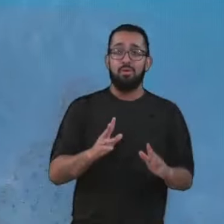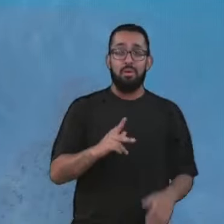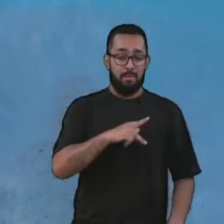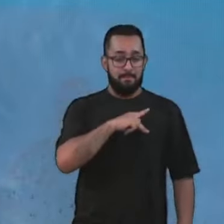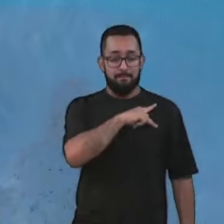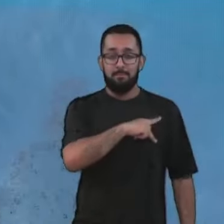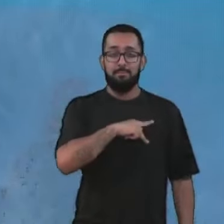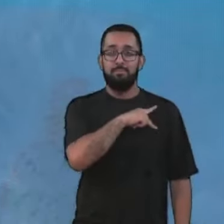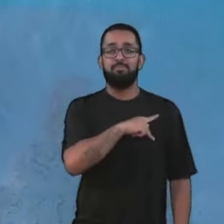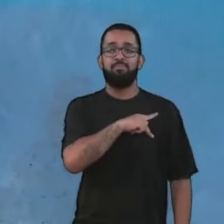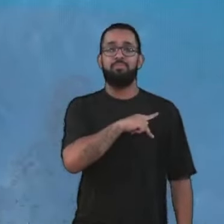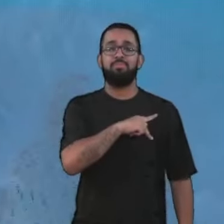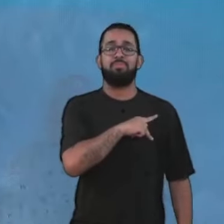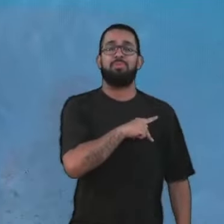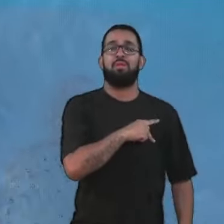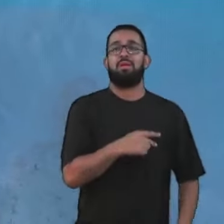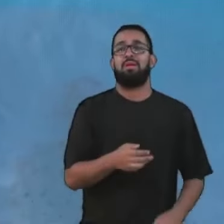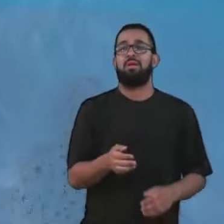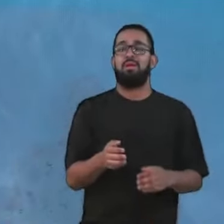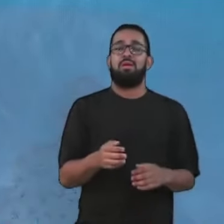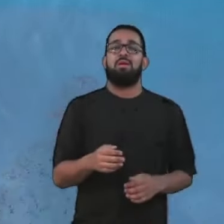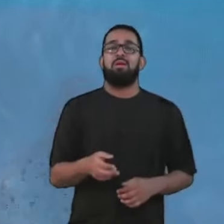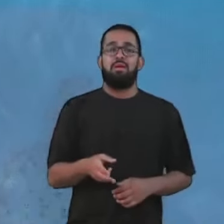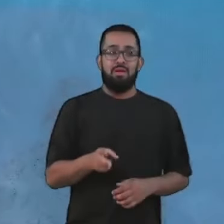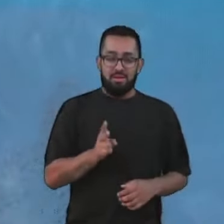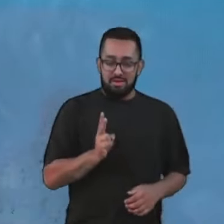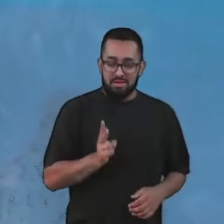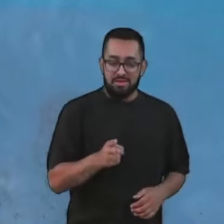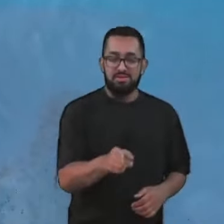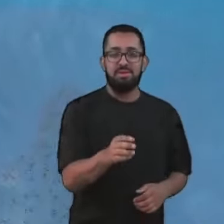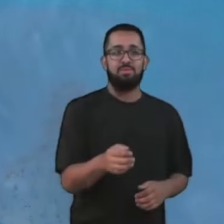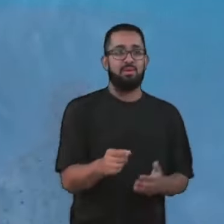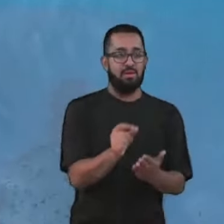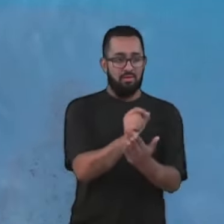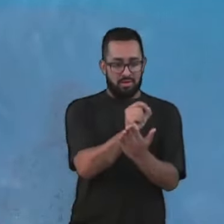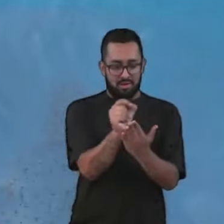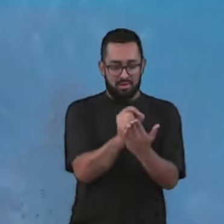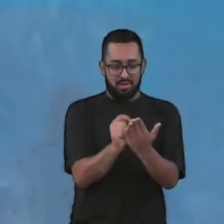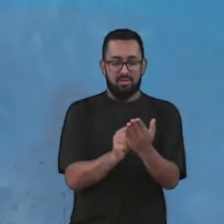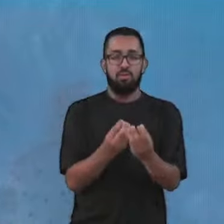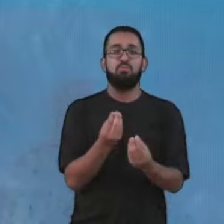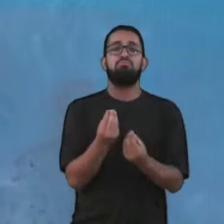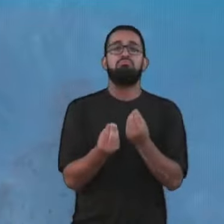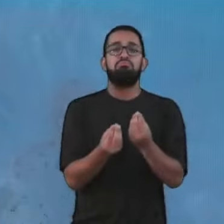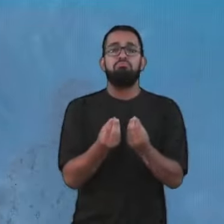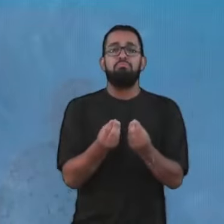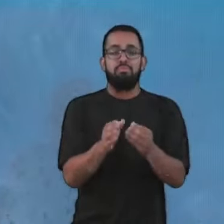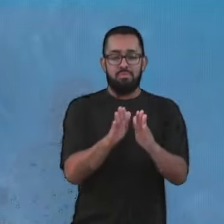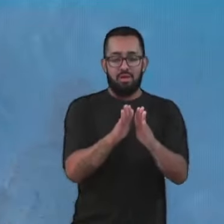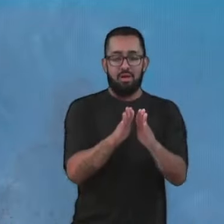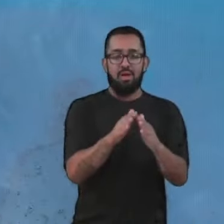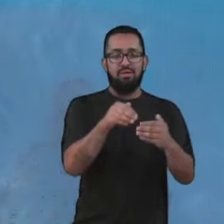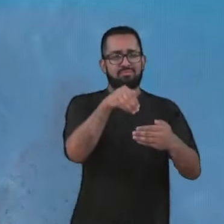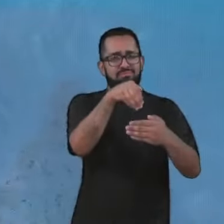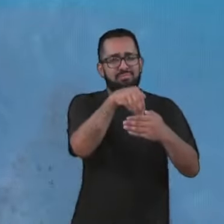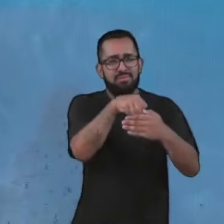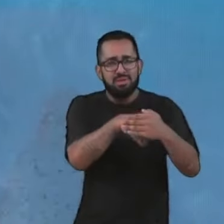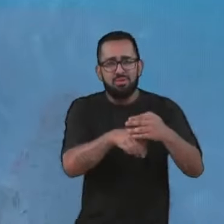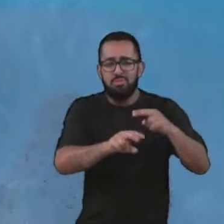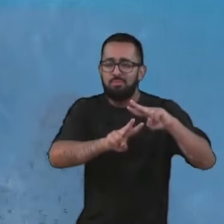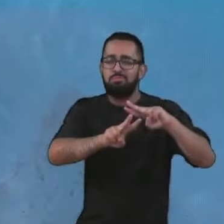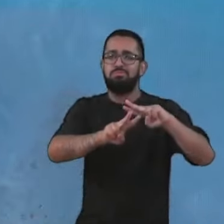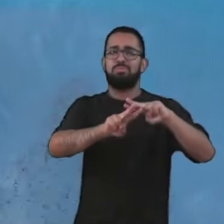uma prisão. Filipenses é a carta da alegria. Sabe onde ele escreveu? Dentro de uma prisão. A orientação de alguém que está